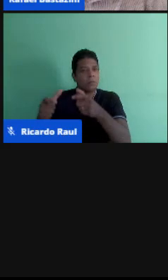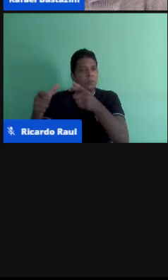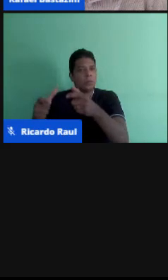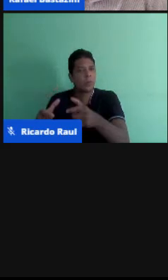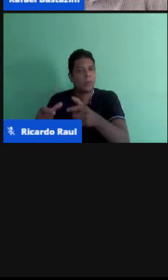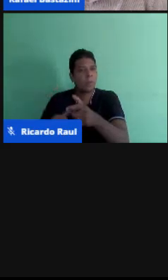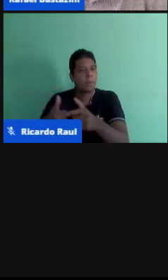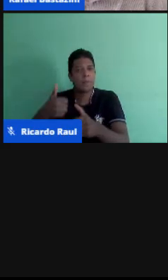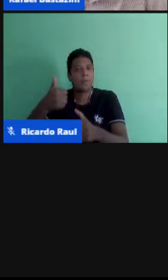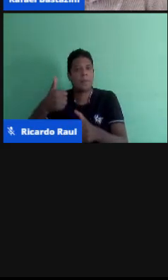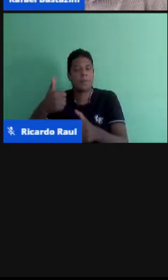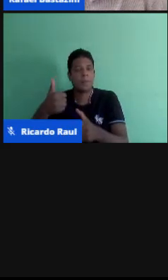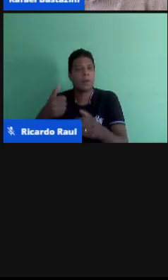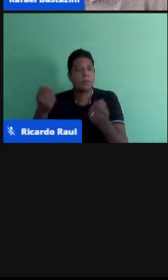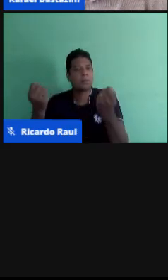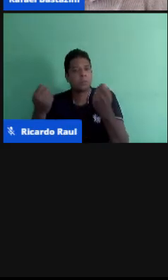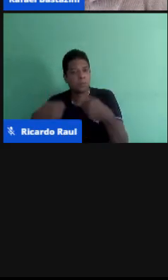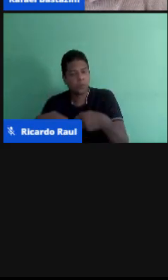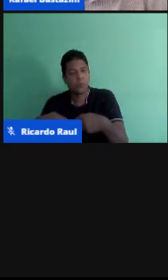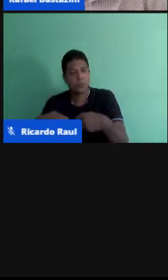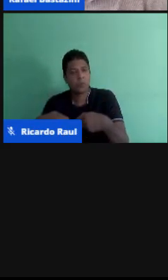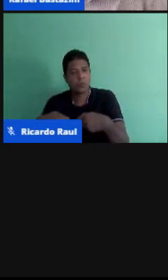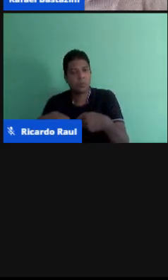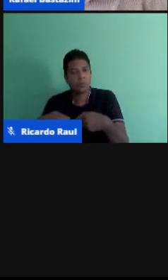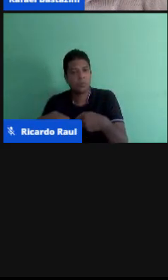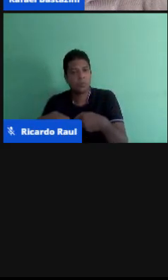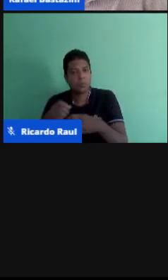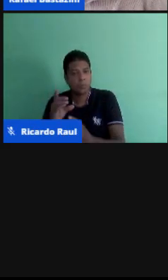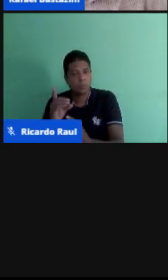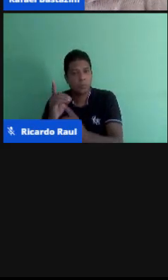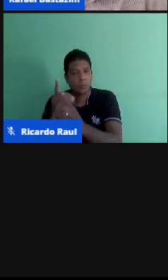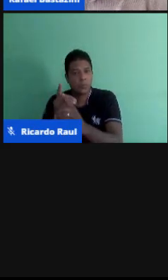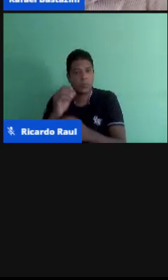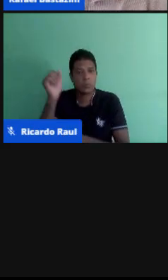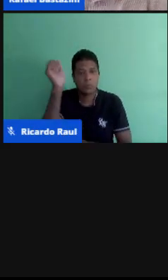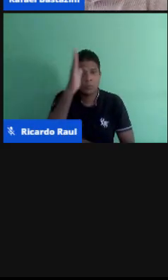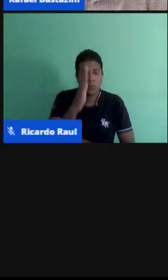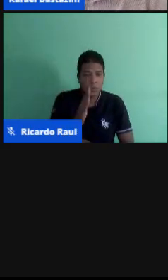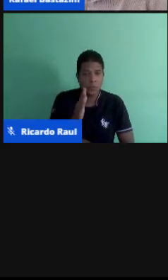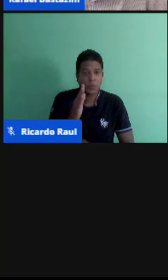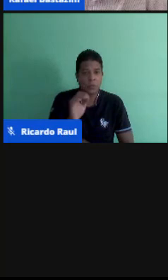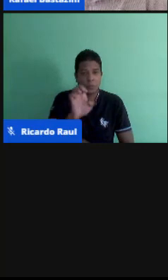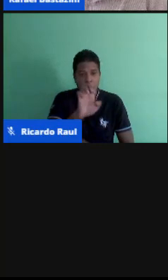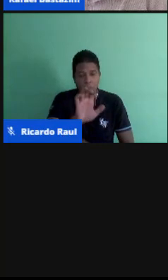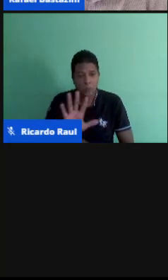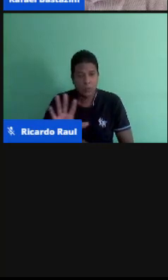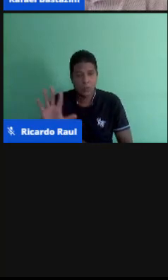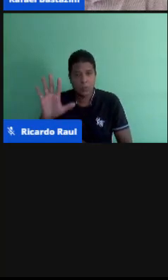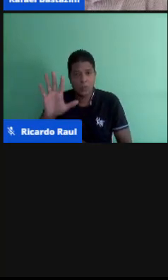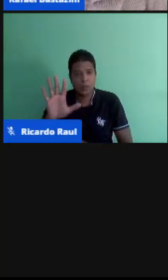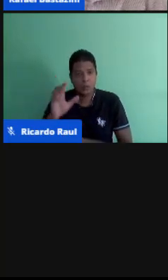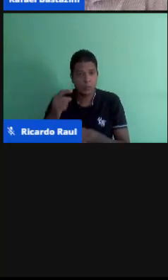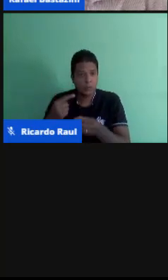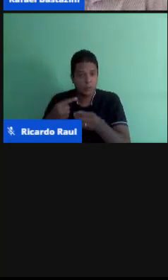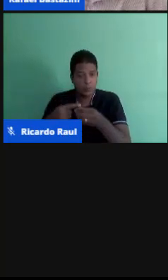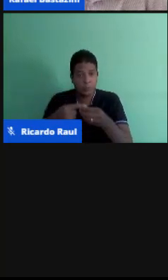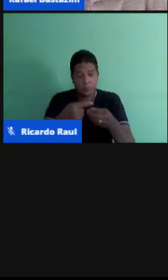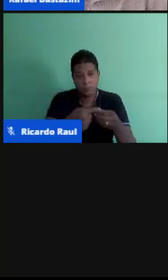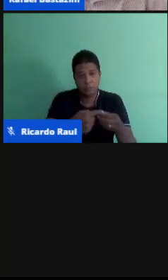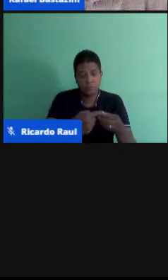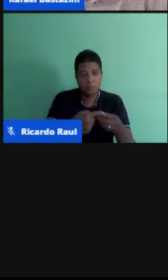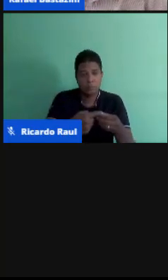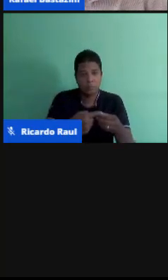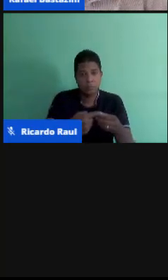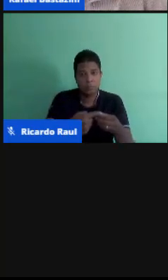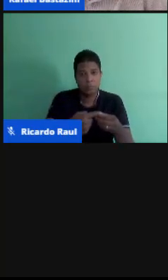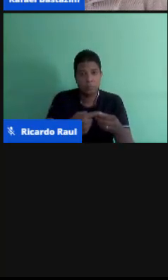que é o primeiro ponto. É possível localizar o Brasil, os estados, o município e, inclusive,